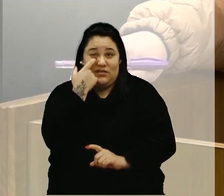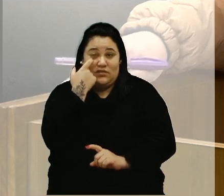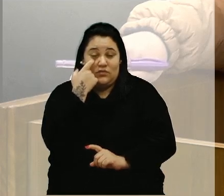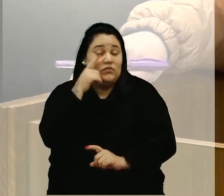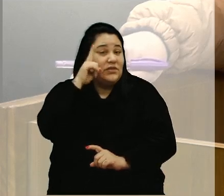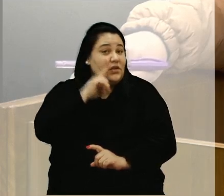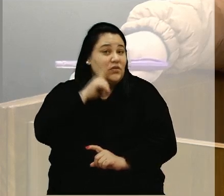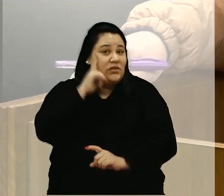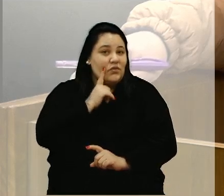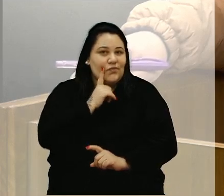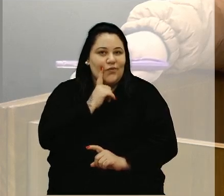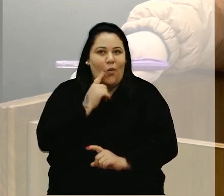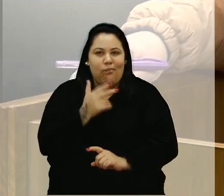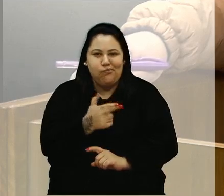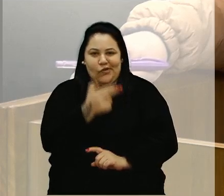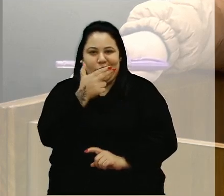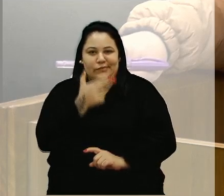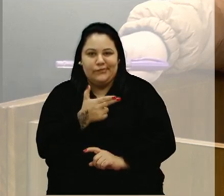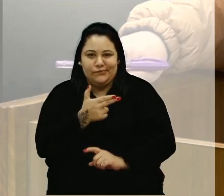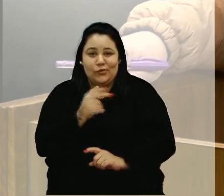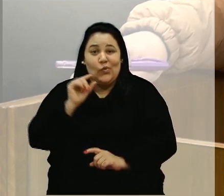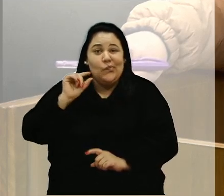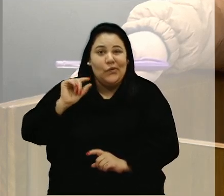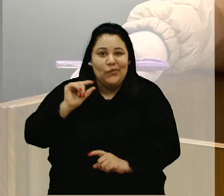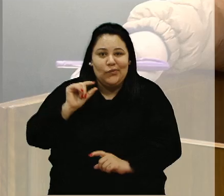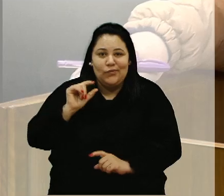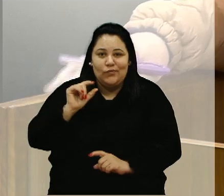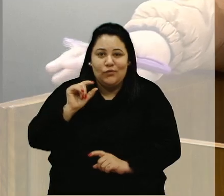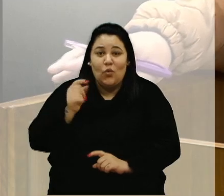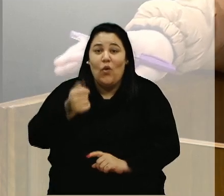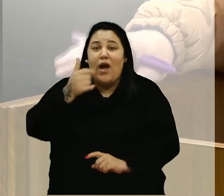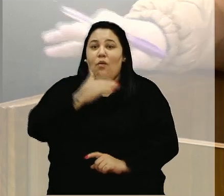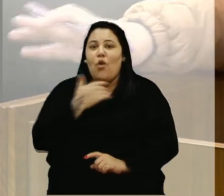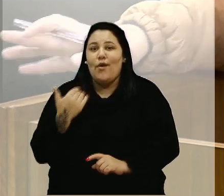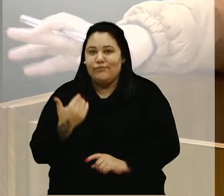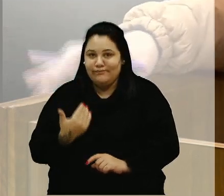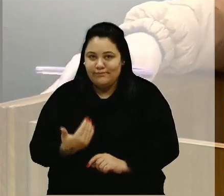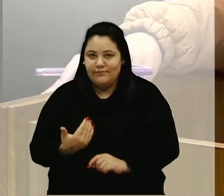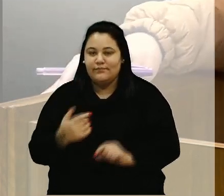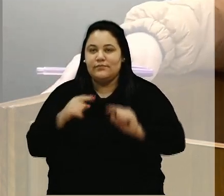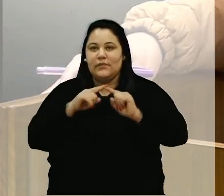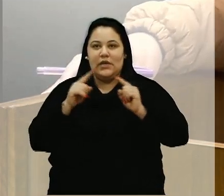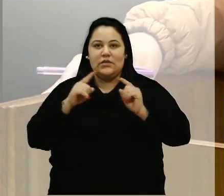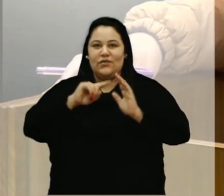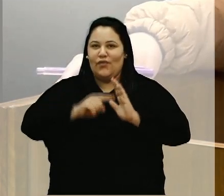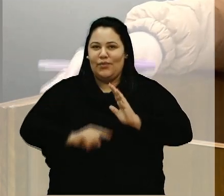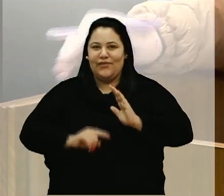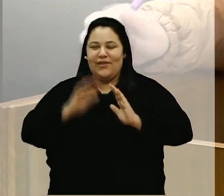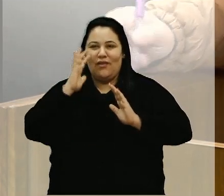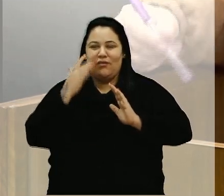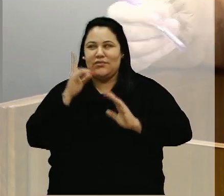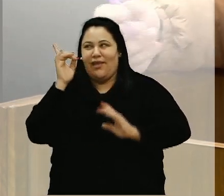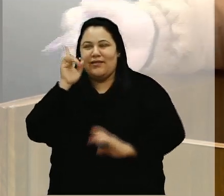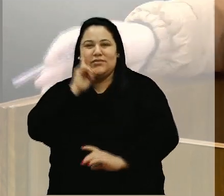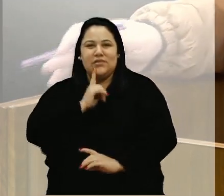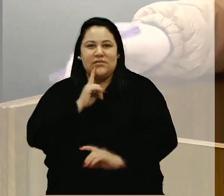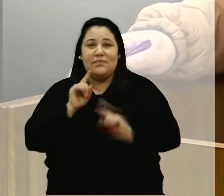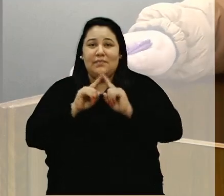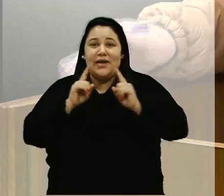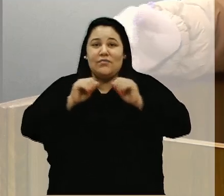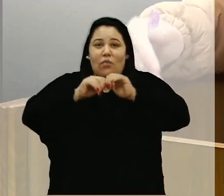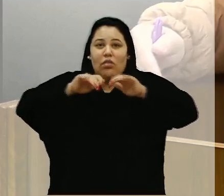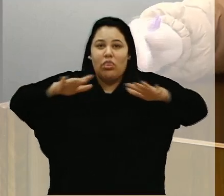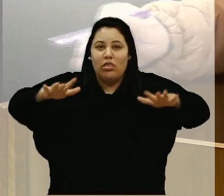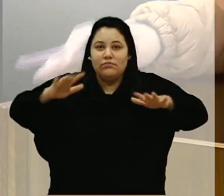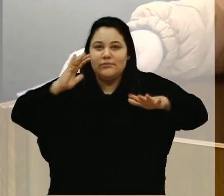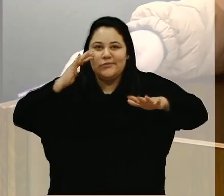Estados Unidos, onde que por pouco ele não morreu. Mas eu não vou entrar tanto no mérito do acontecido, mas na repercussão que